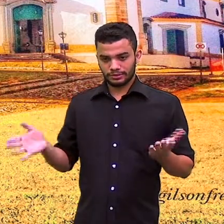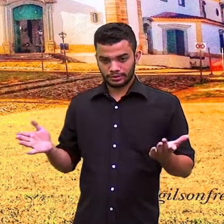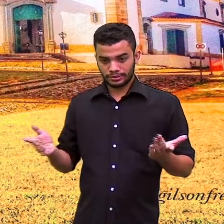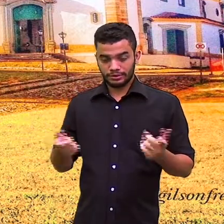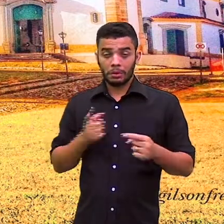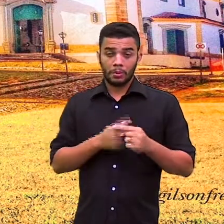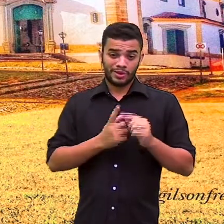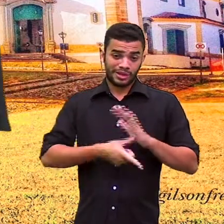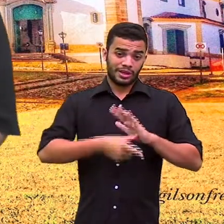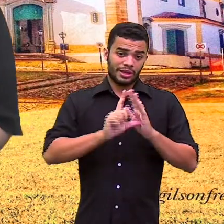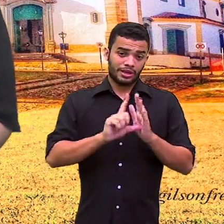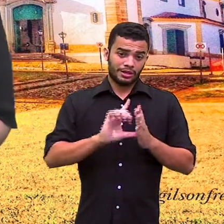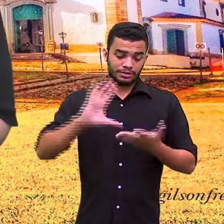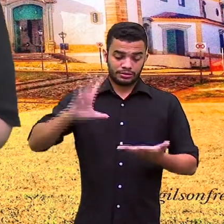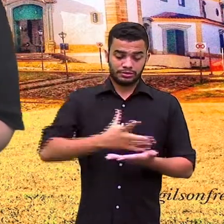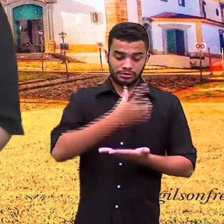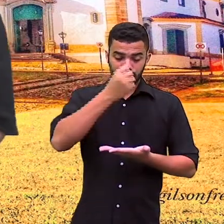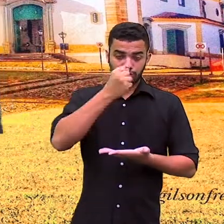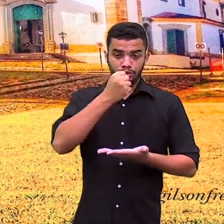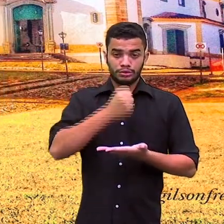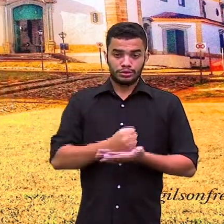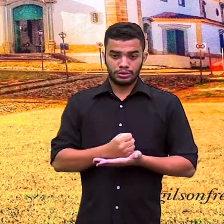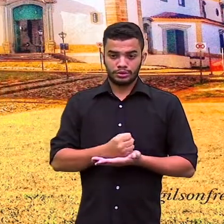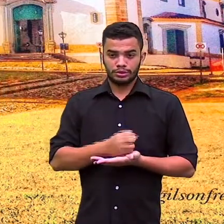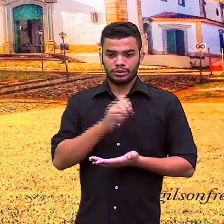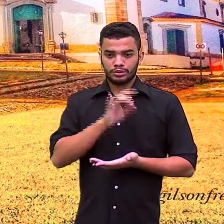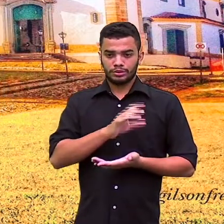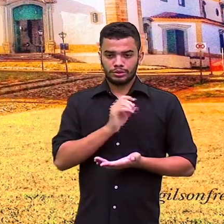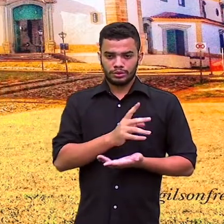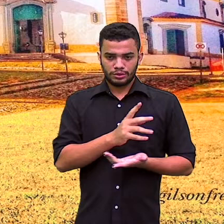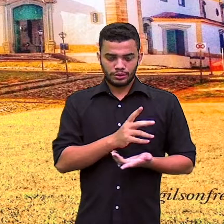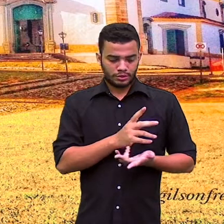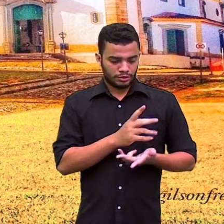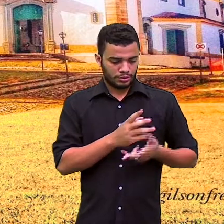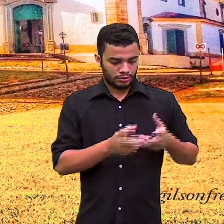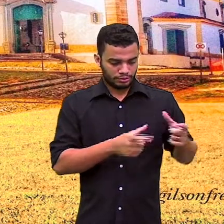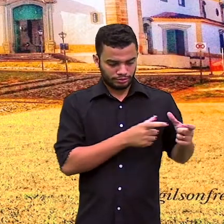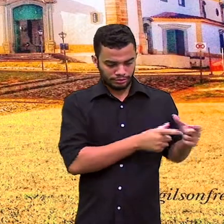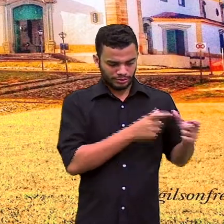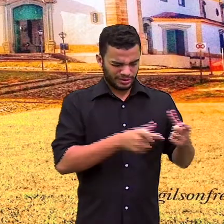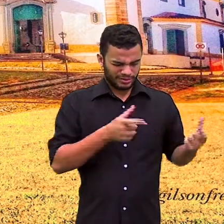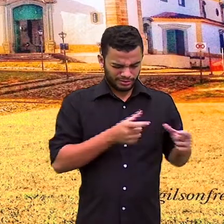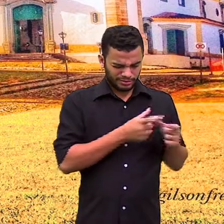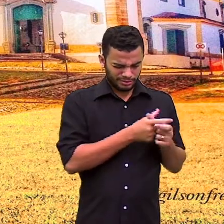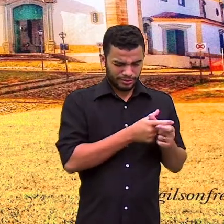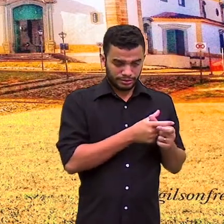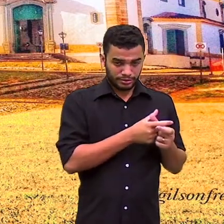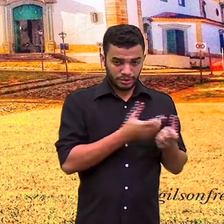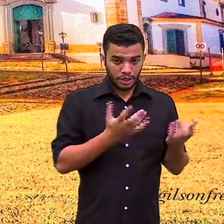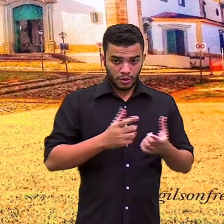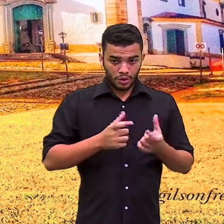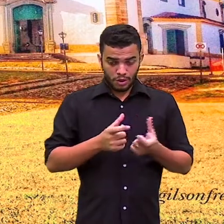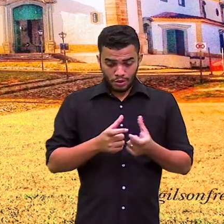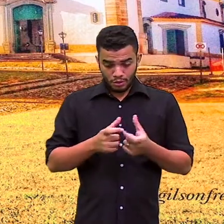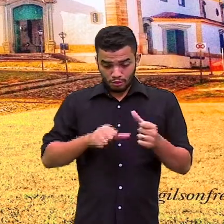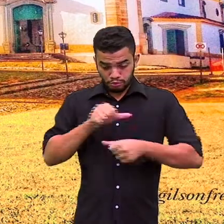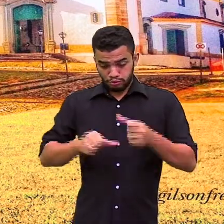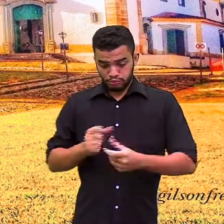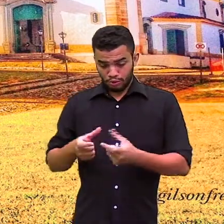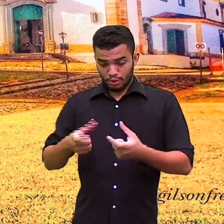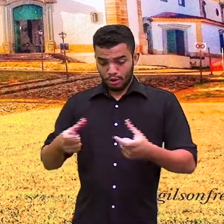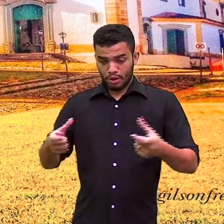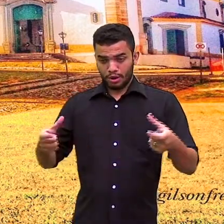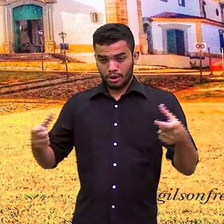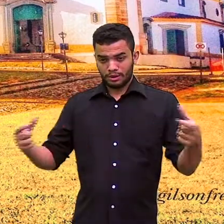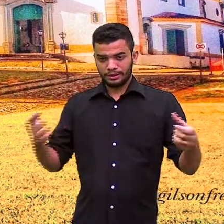colônia investida só, vivenciada em arraiais e vilas e se transformando em cidades. Vamos ver como que isso aconteceu,